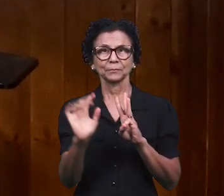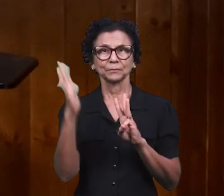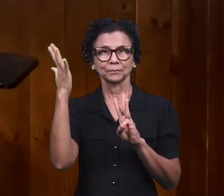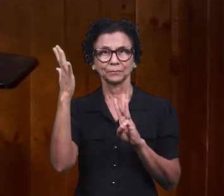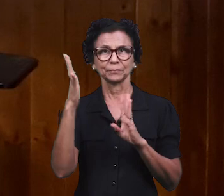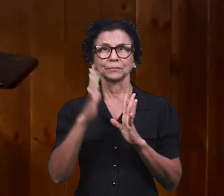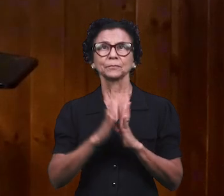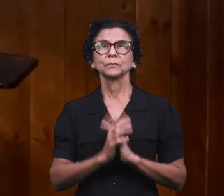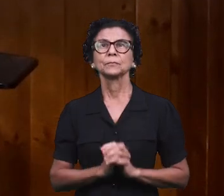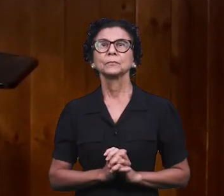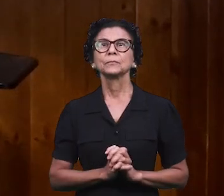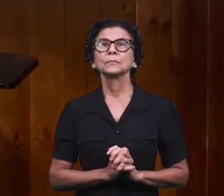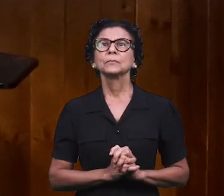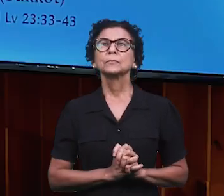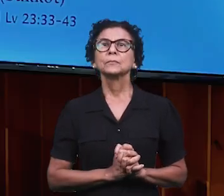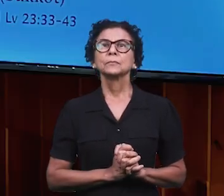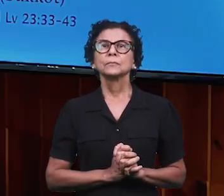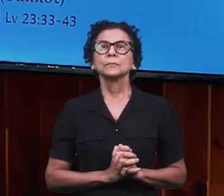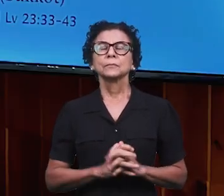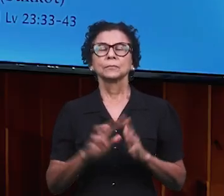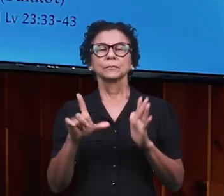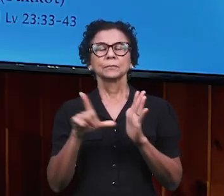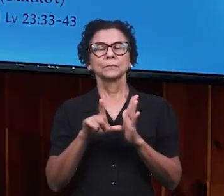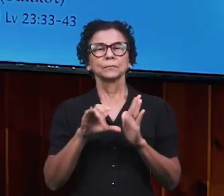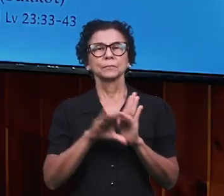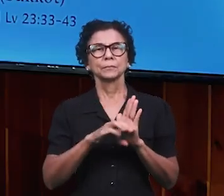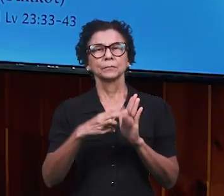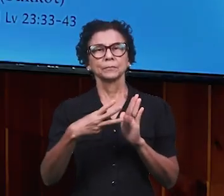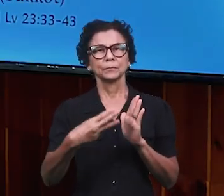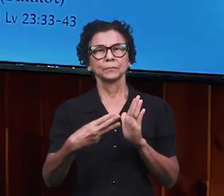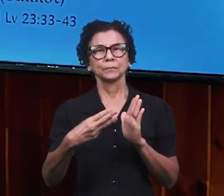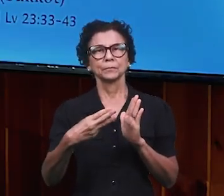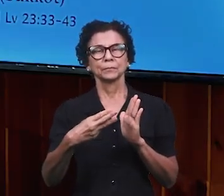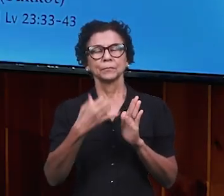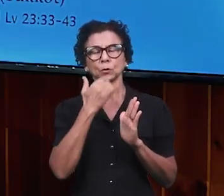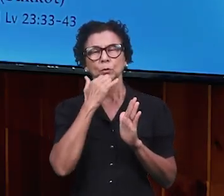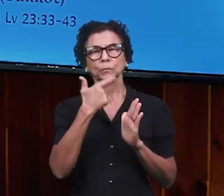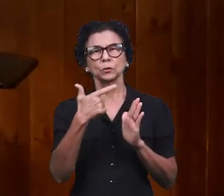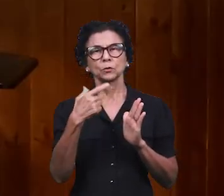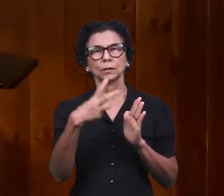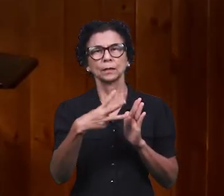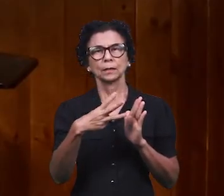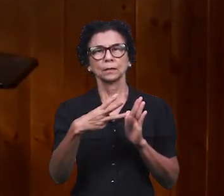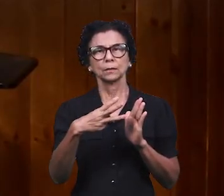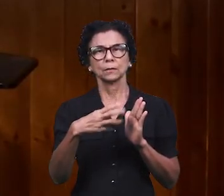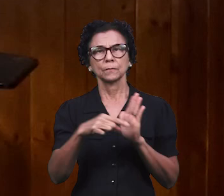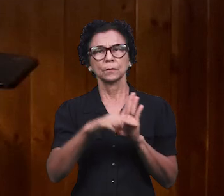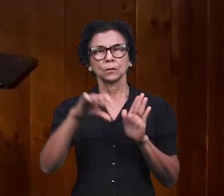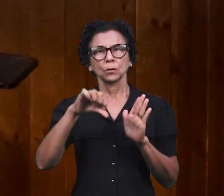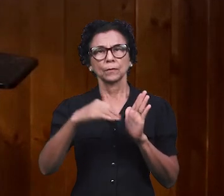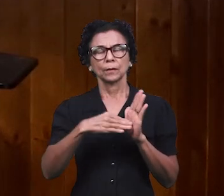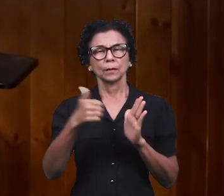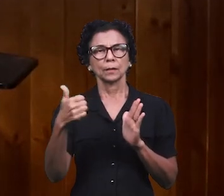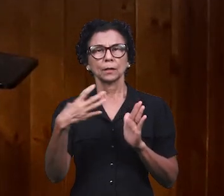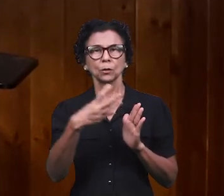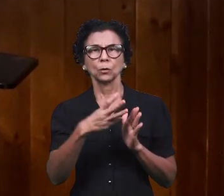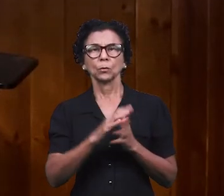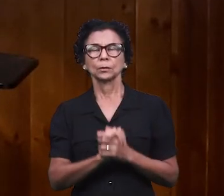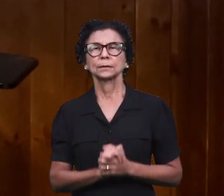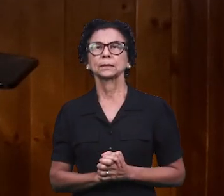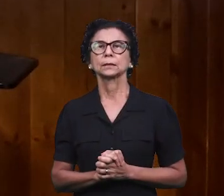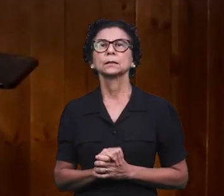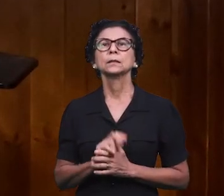pouquinho. Primícias está em Levítico 23, de 9 a 14, e o nome é Bikurim,